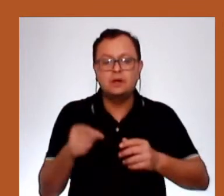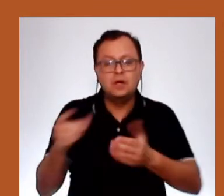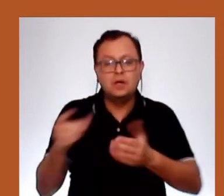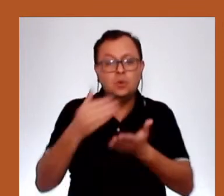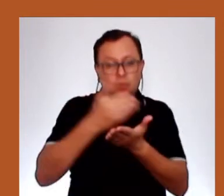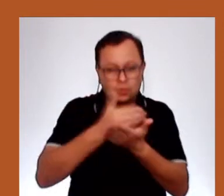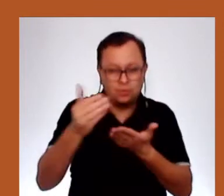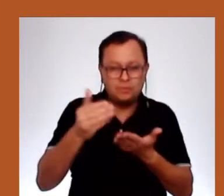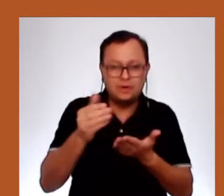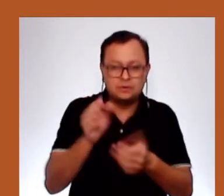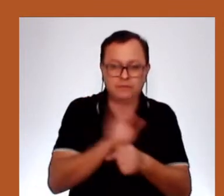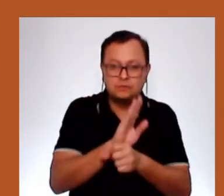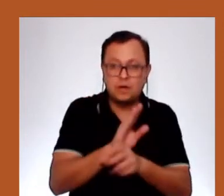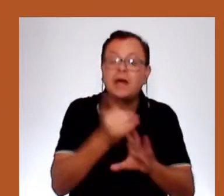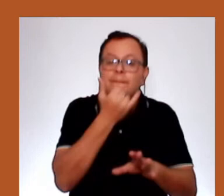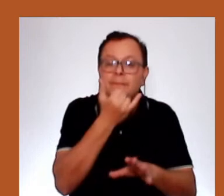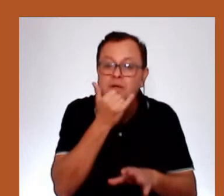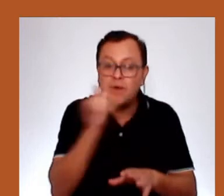leva